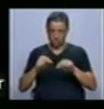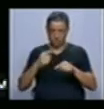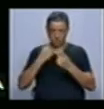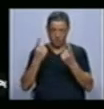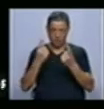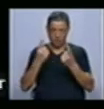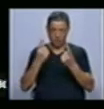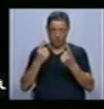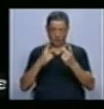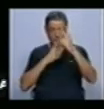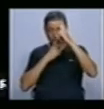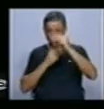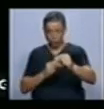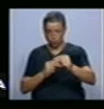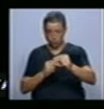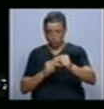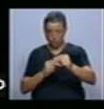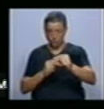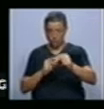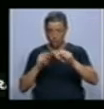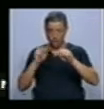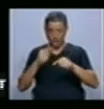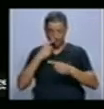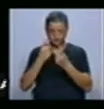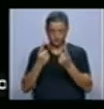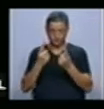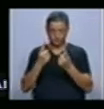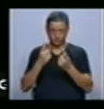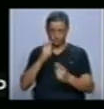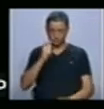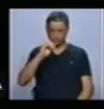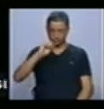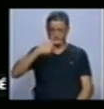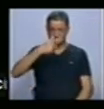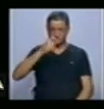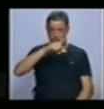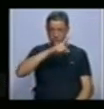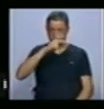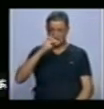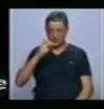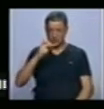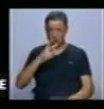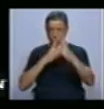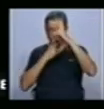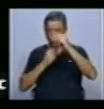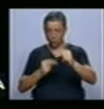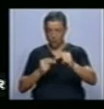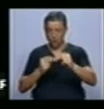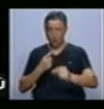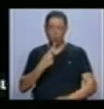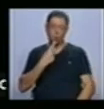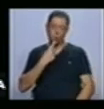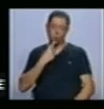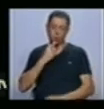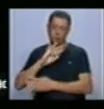Io, Loki Patera, e Estela, esta lua está repleta de vulcões. E